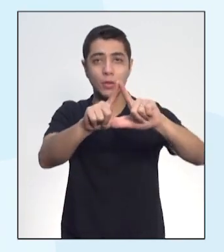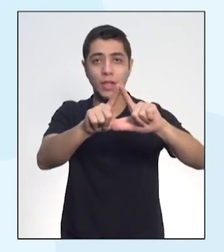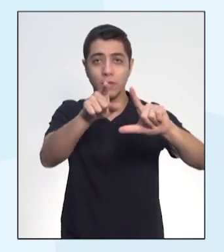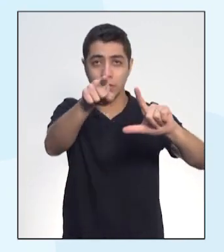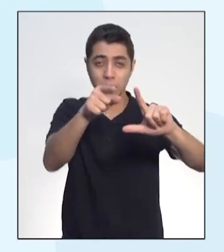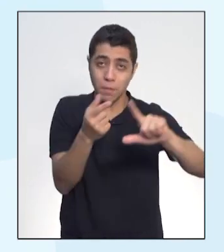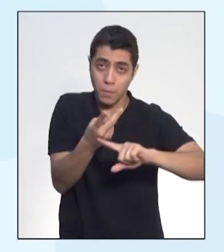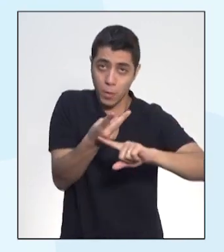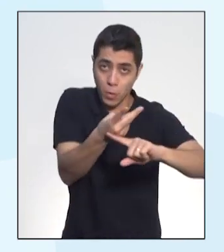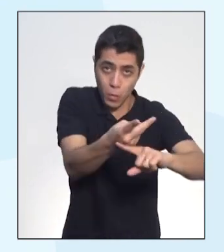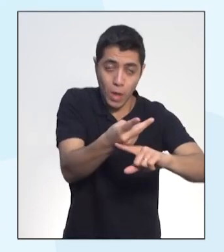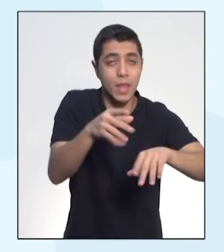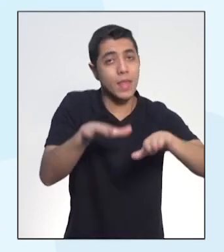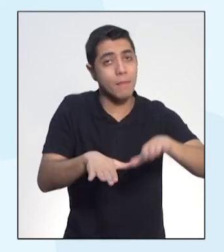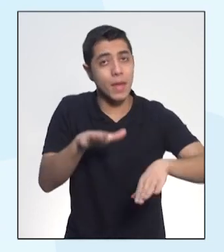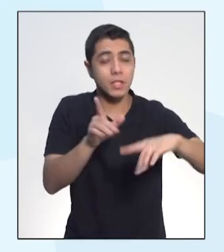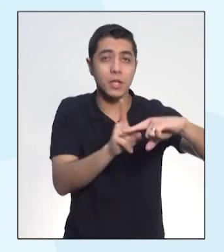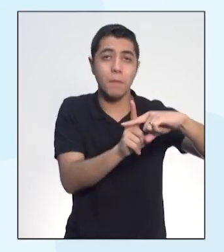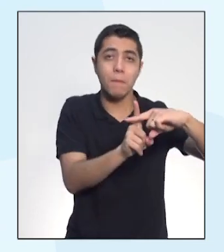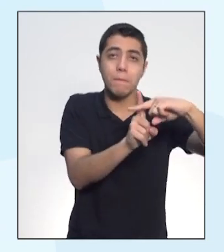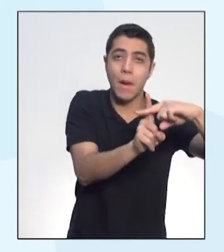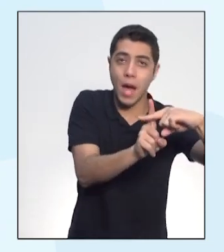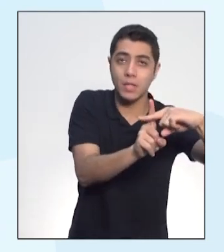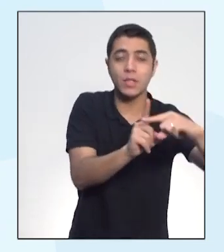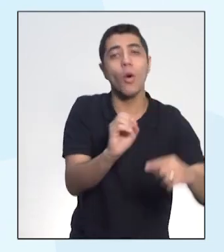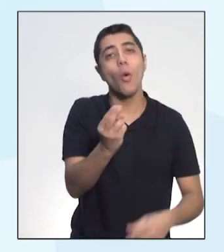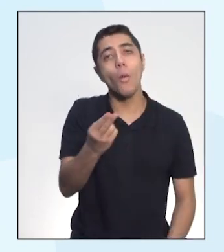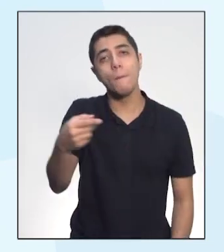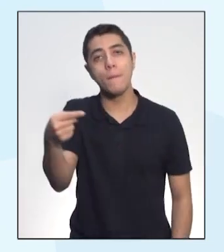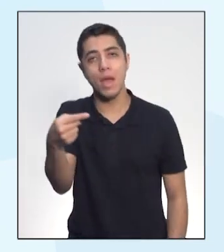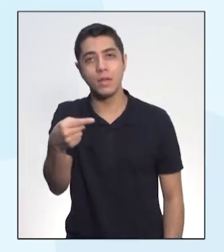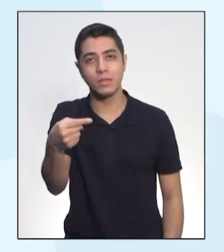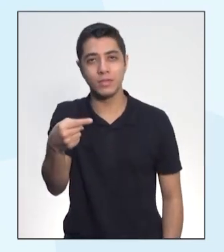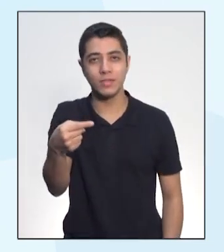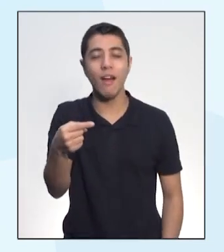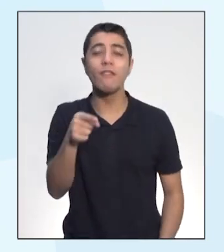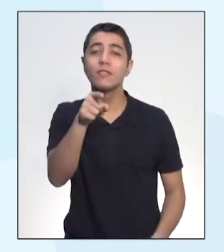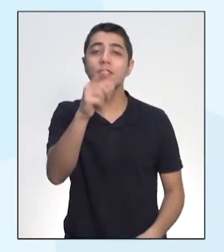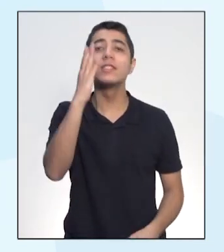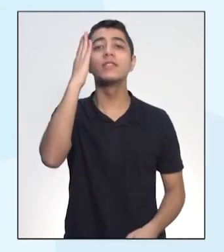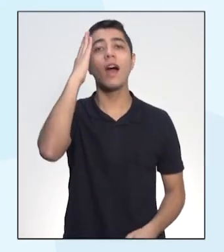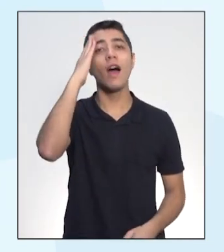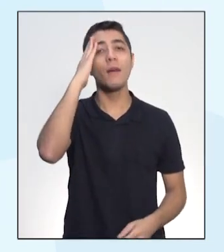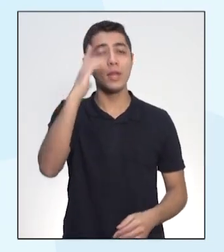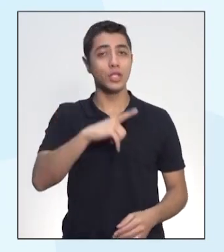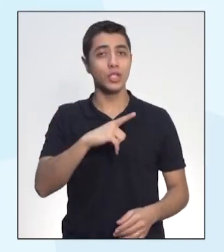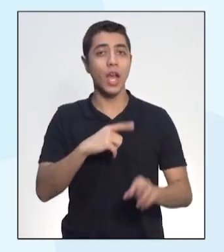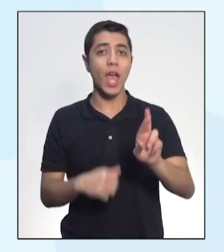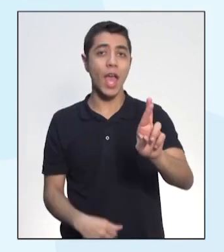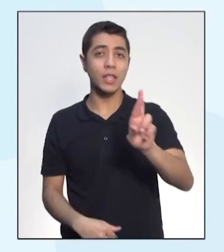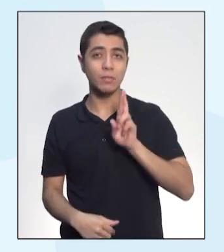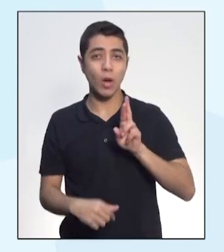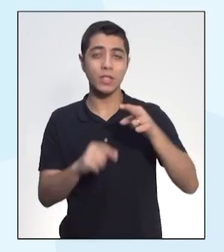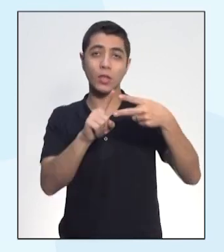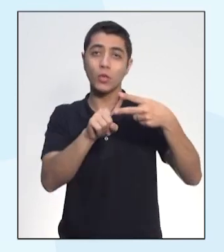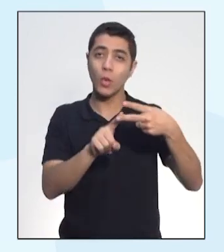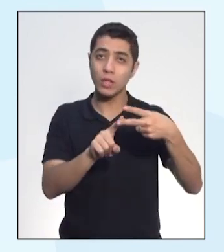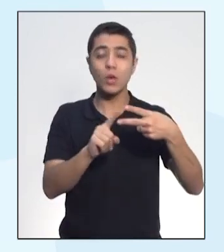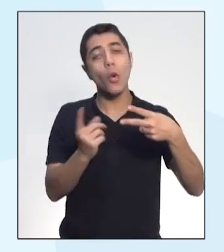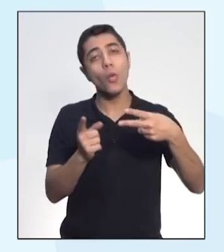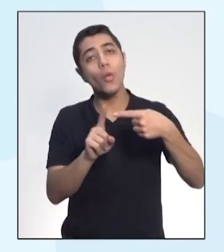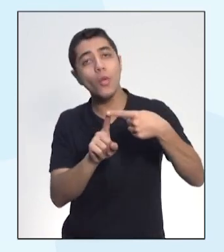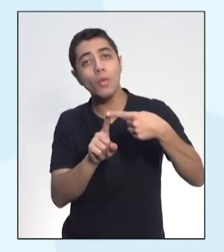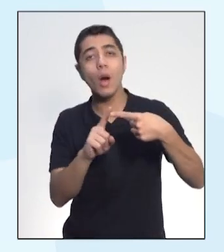2 respostas, uma única resposta ou nenhuma resposta. Lembram disso? Quando o delta for maior